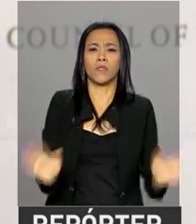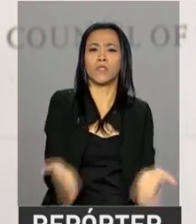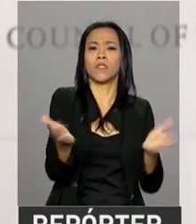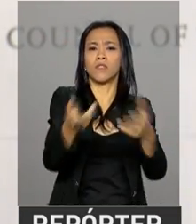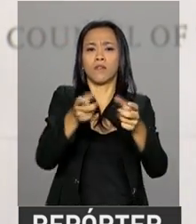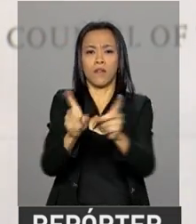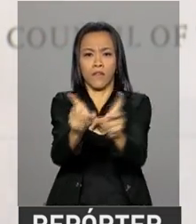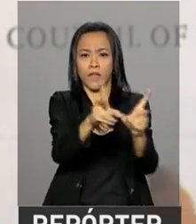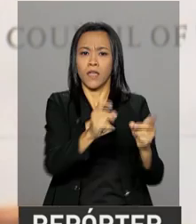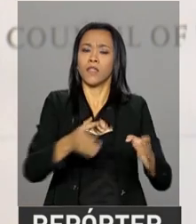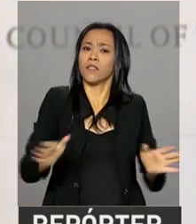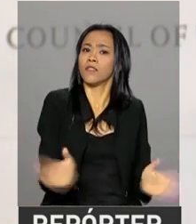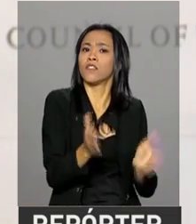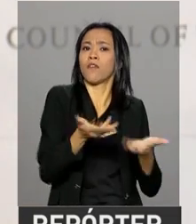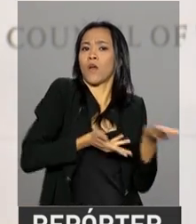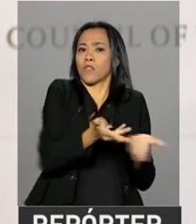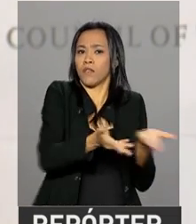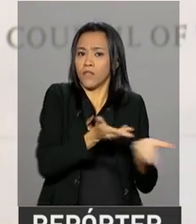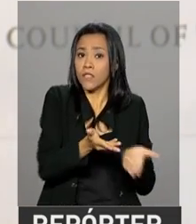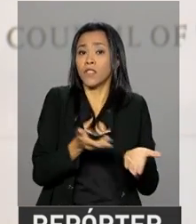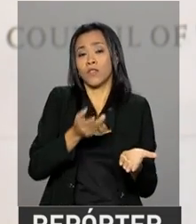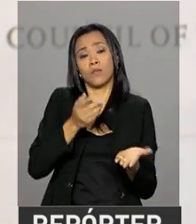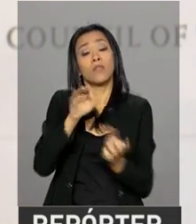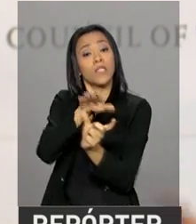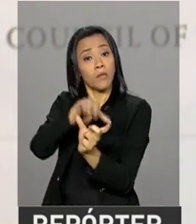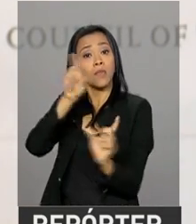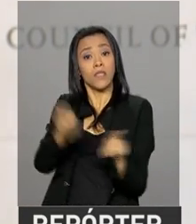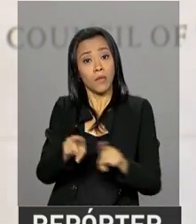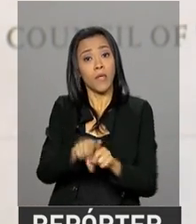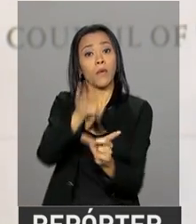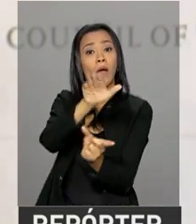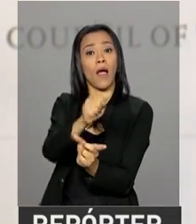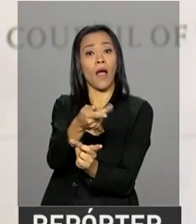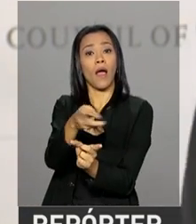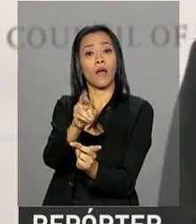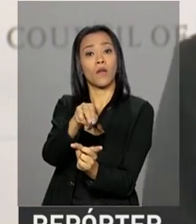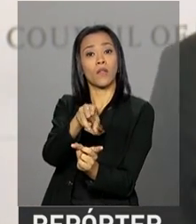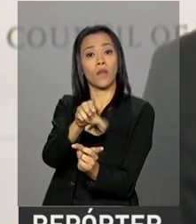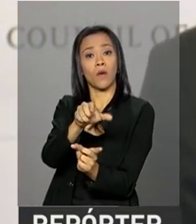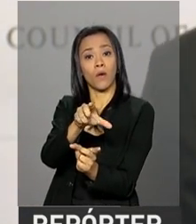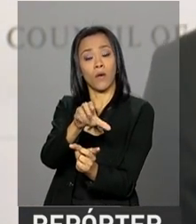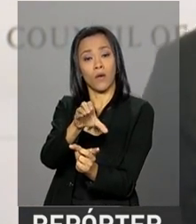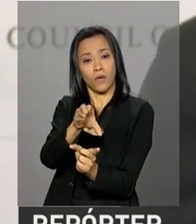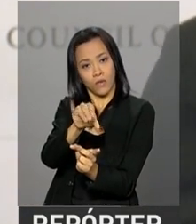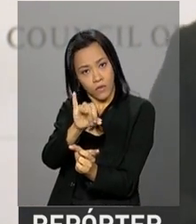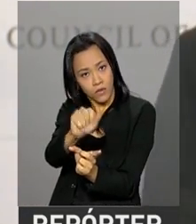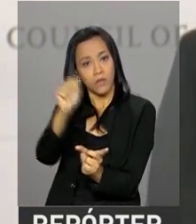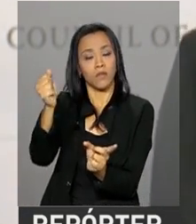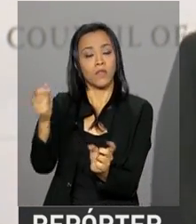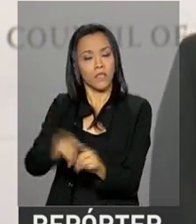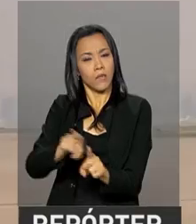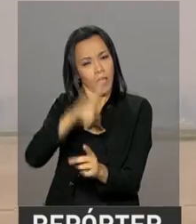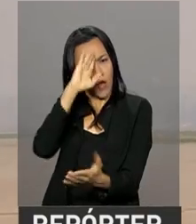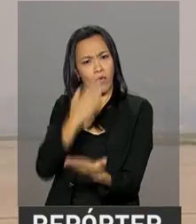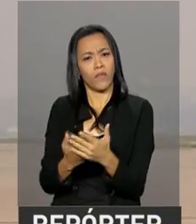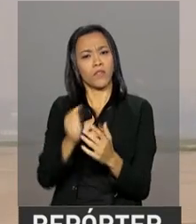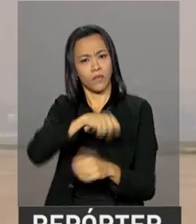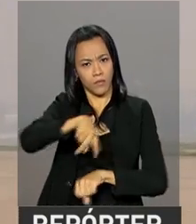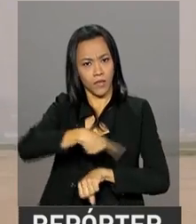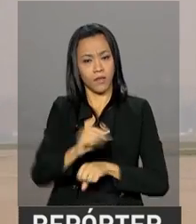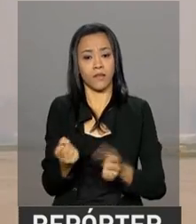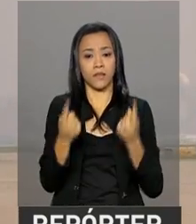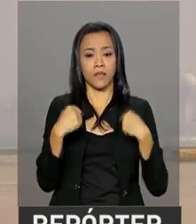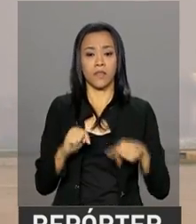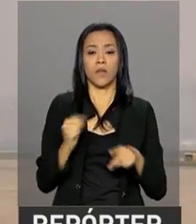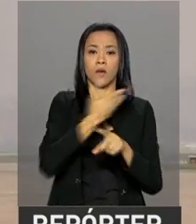incentivar os serviços incentivar O agronegócio não é e ao mesmo tempo é preciso também restabelecer a confiança o governo